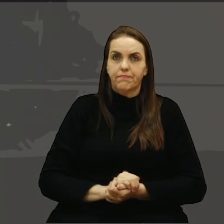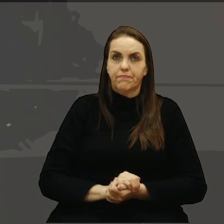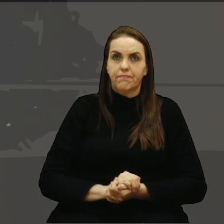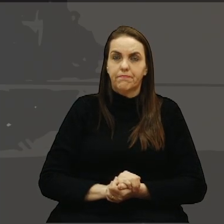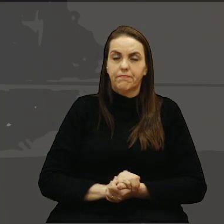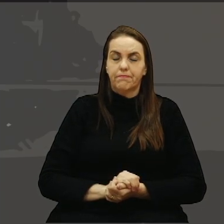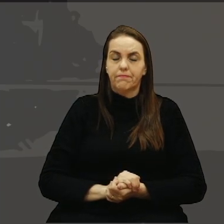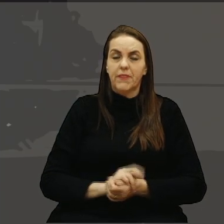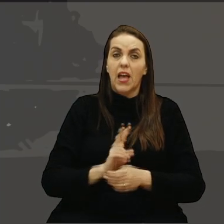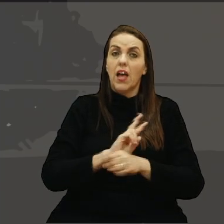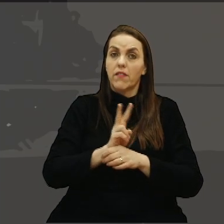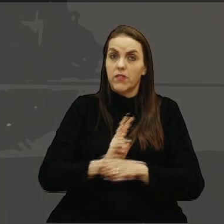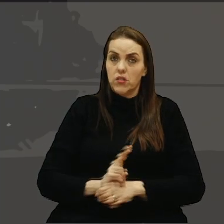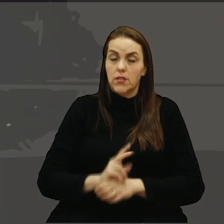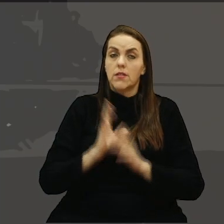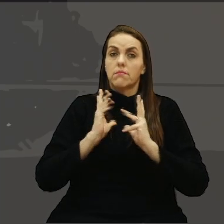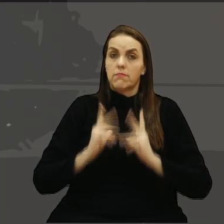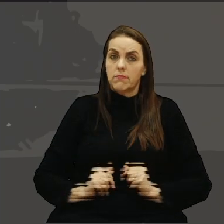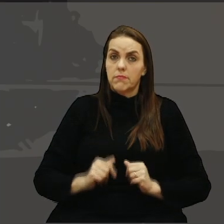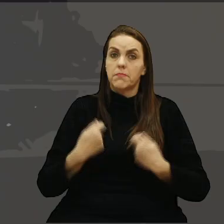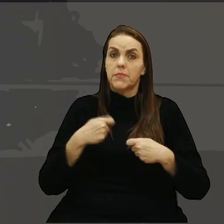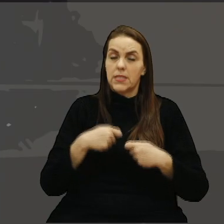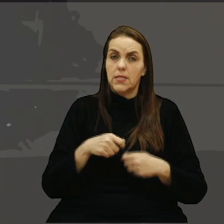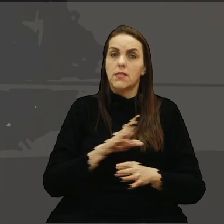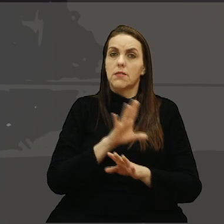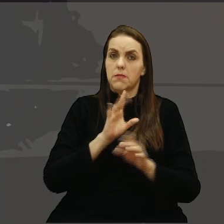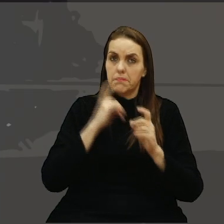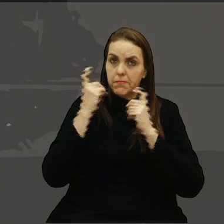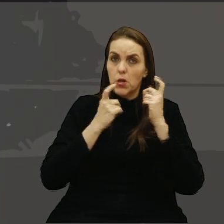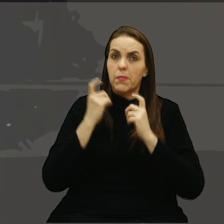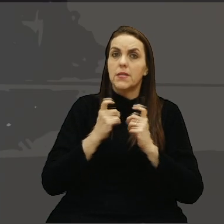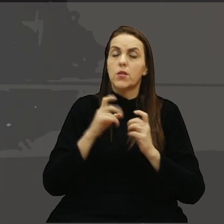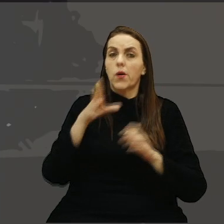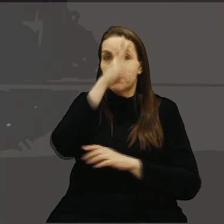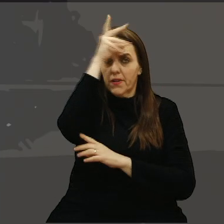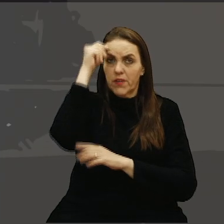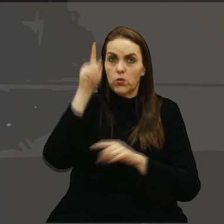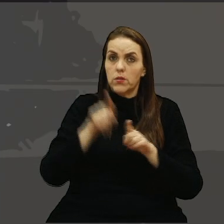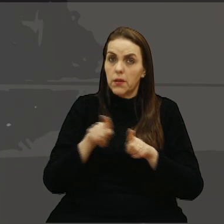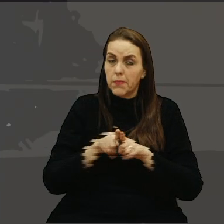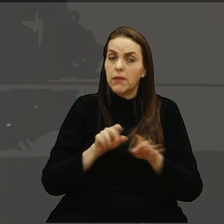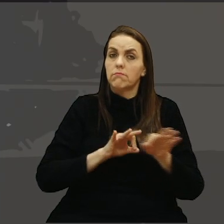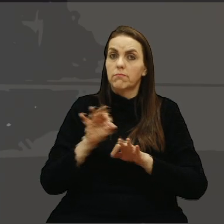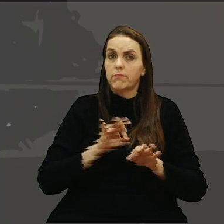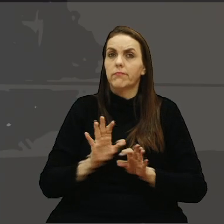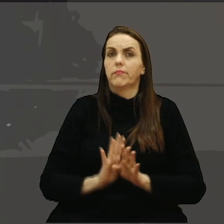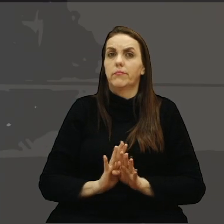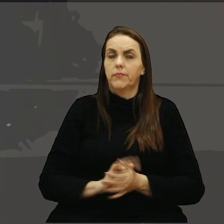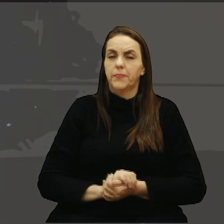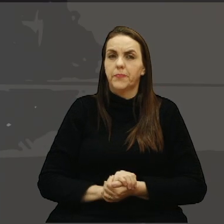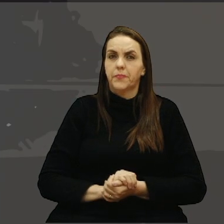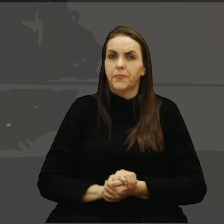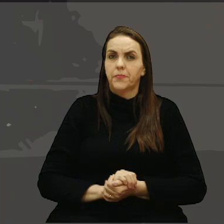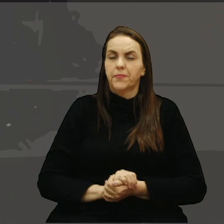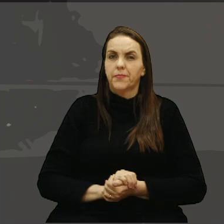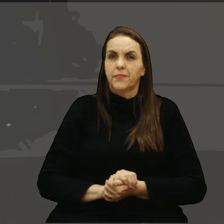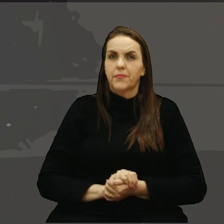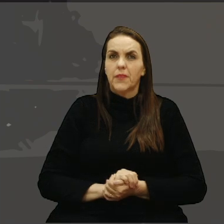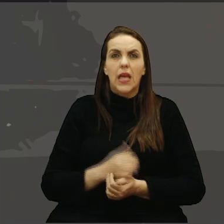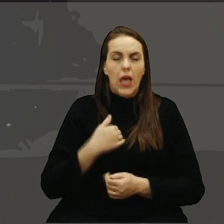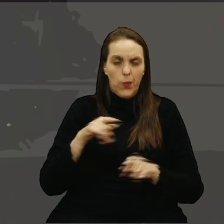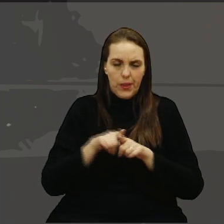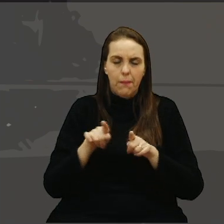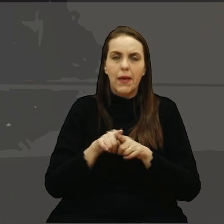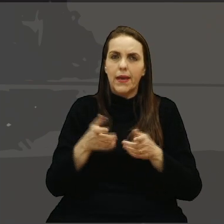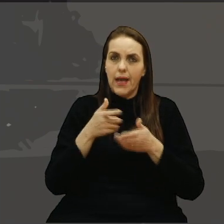A vigilância sanitária tem que tomar providências. O executivo tem que tomar providências. Eu até fiz questão de